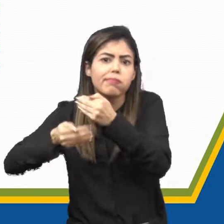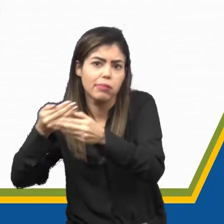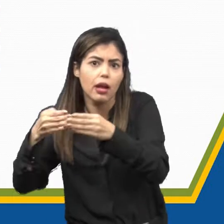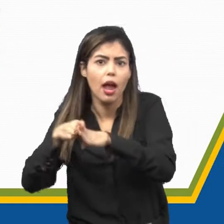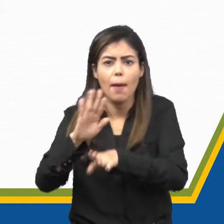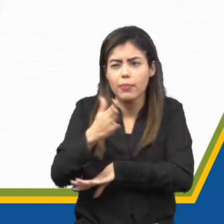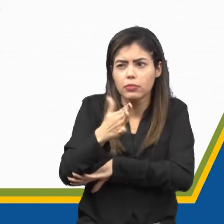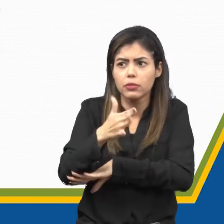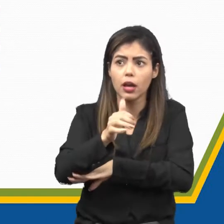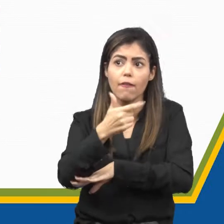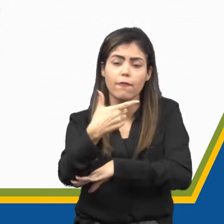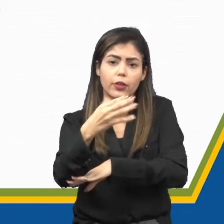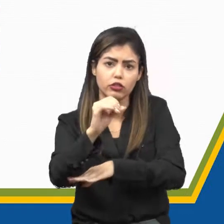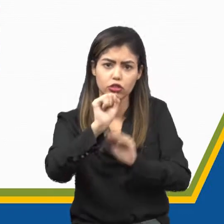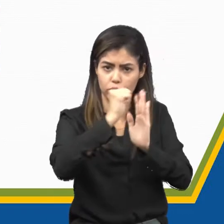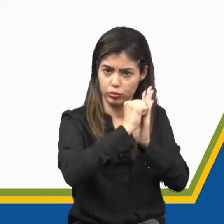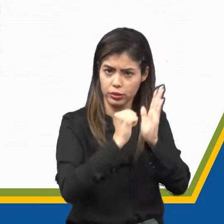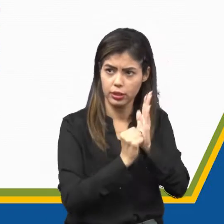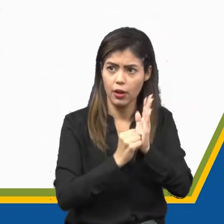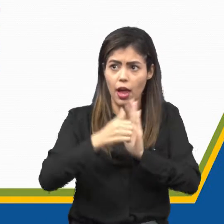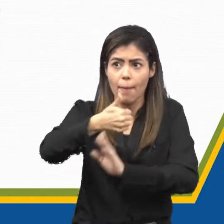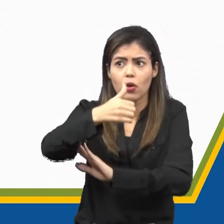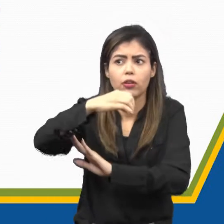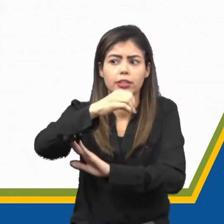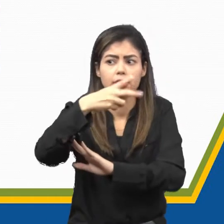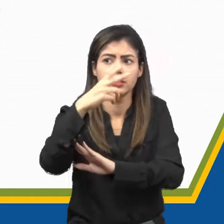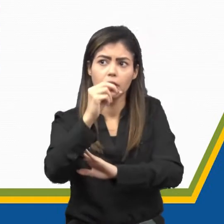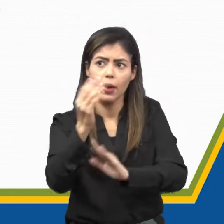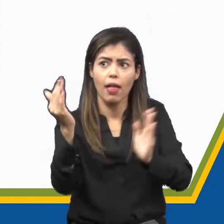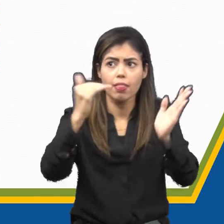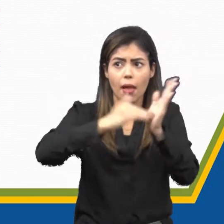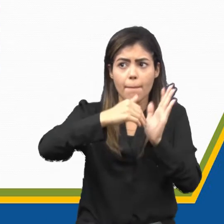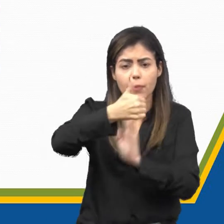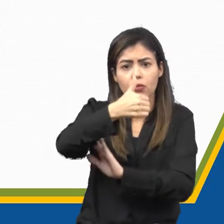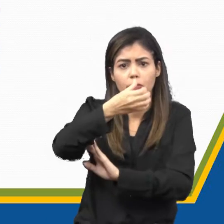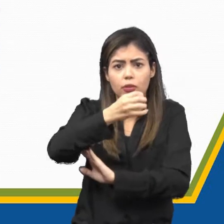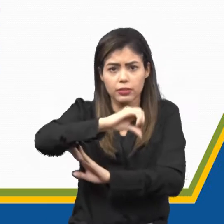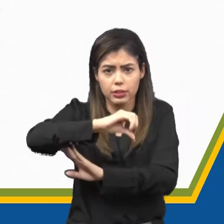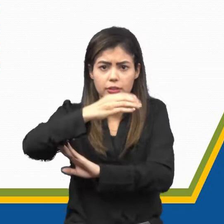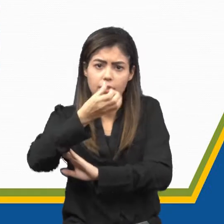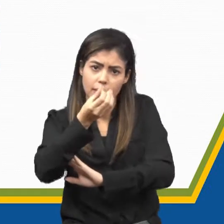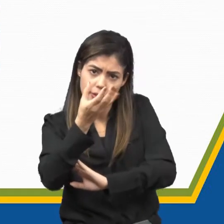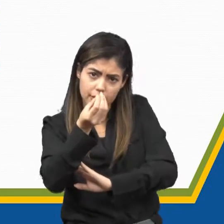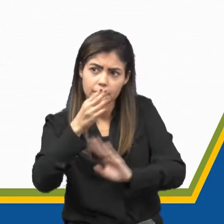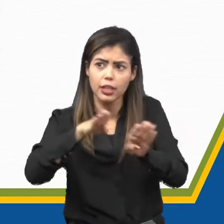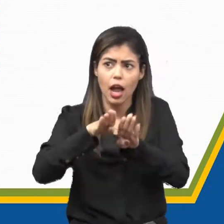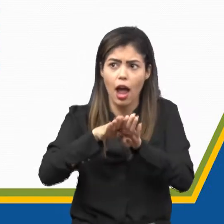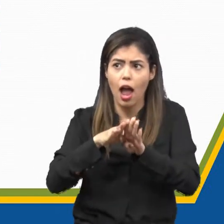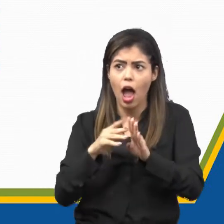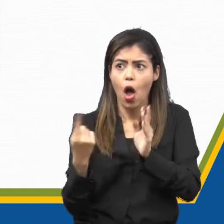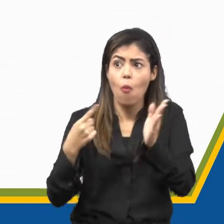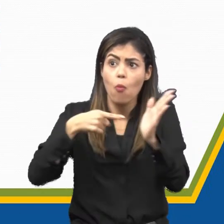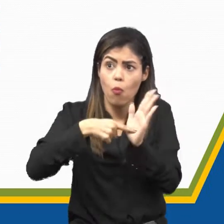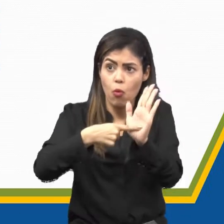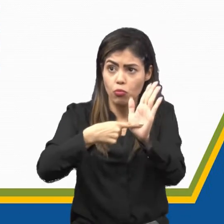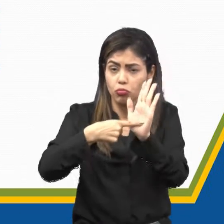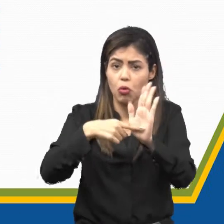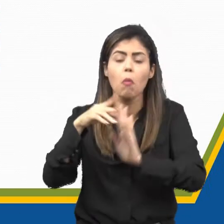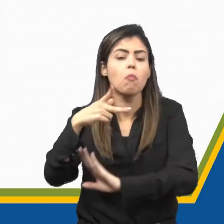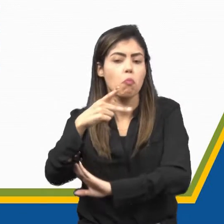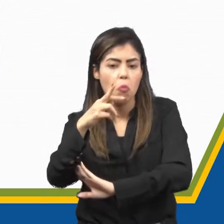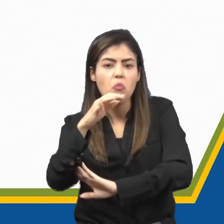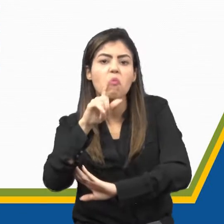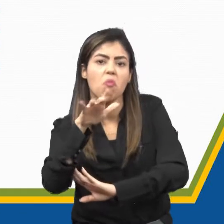século XX, entre 1950 e 1960, tornando-se popular na década